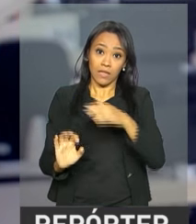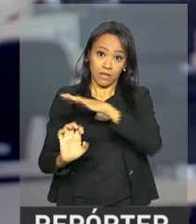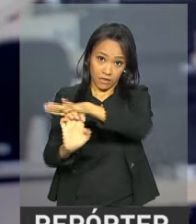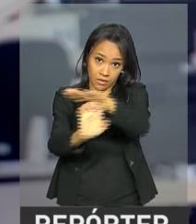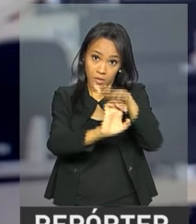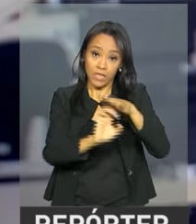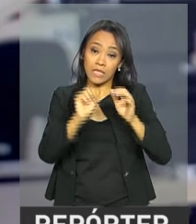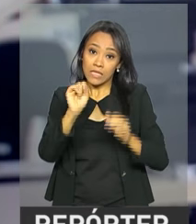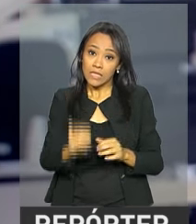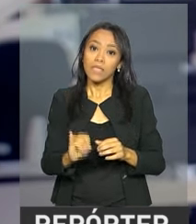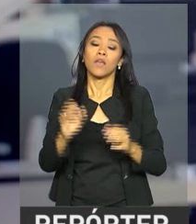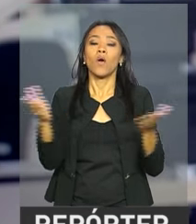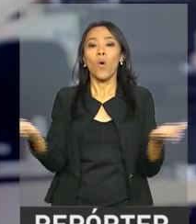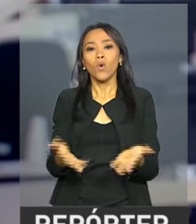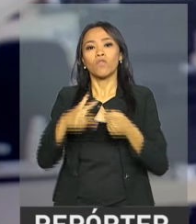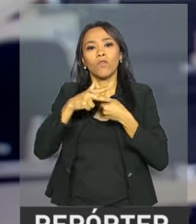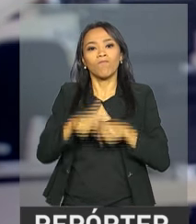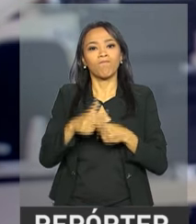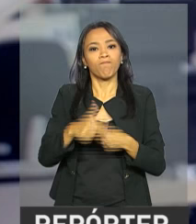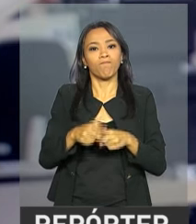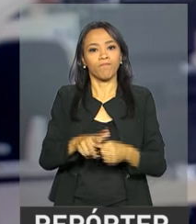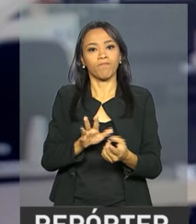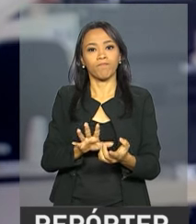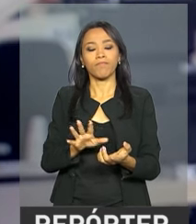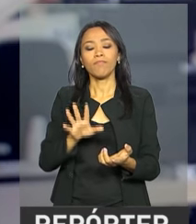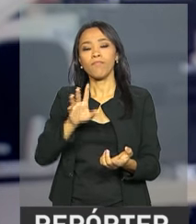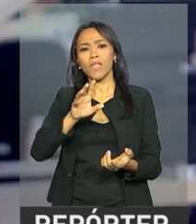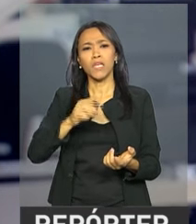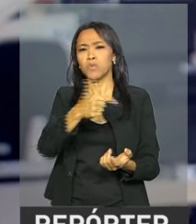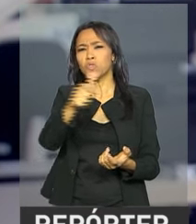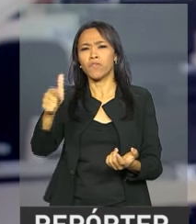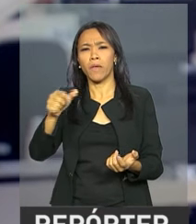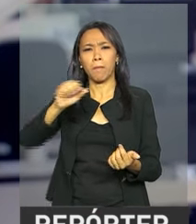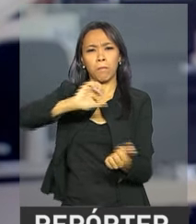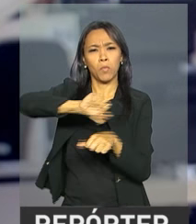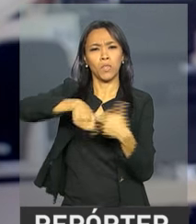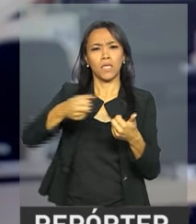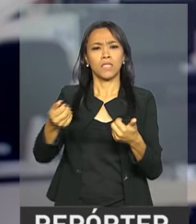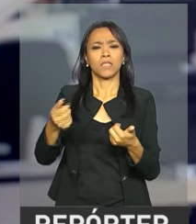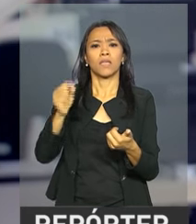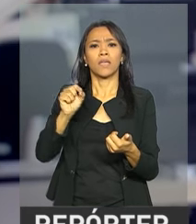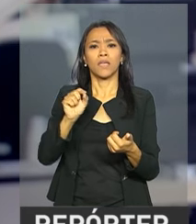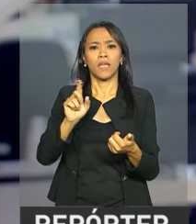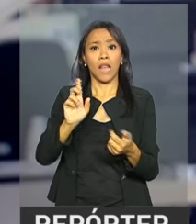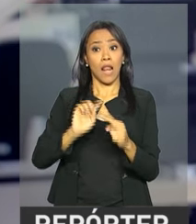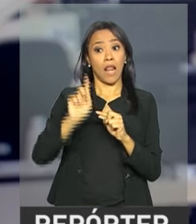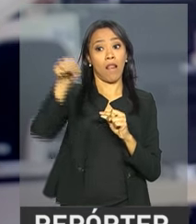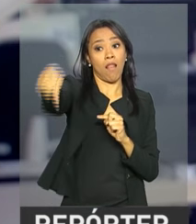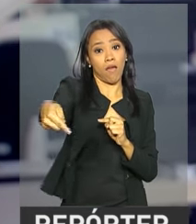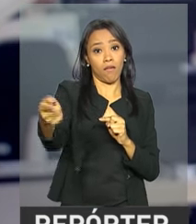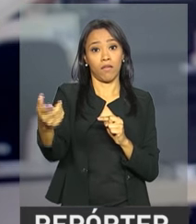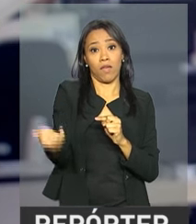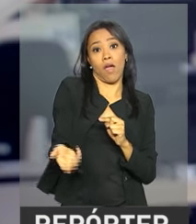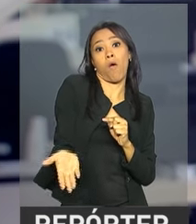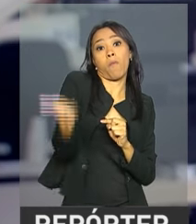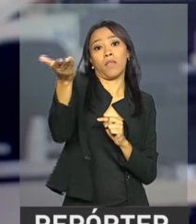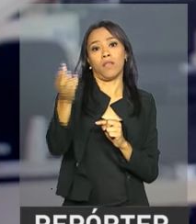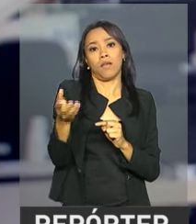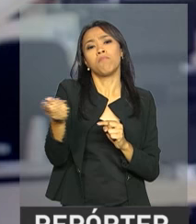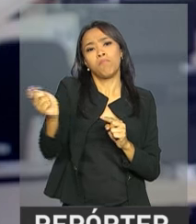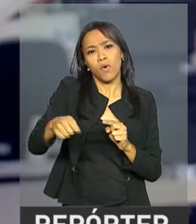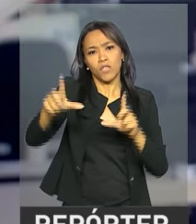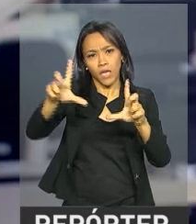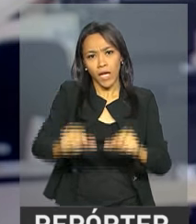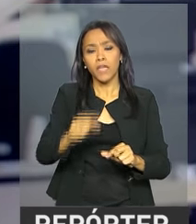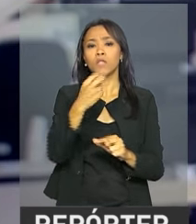feito hoje for integralmente repassado e Não Houver mudanças em outros elementos que compõem o preço final ao consumidor o diesel pode cair